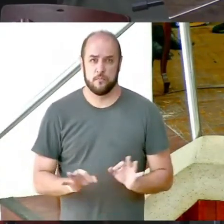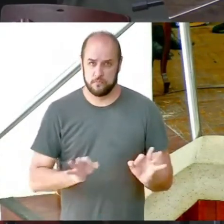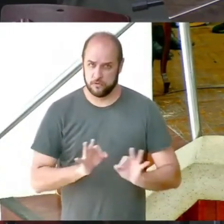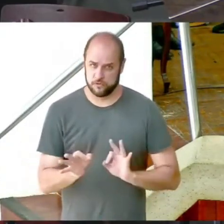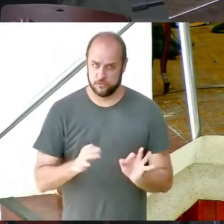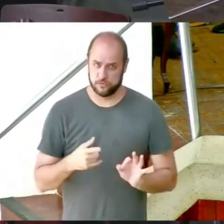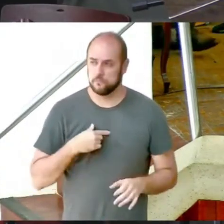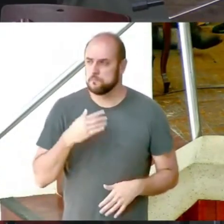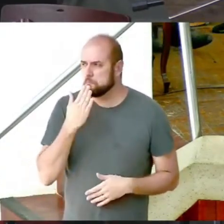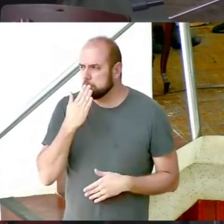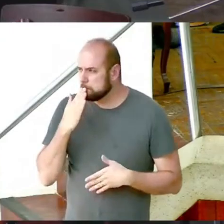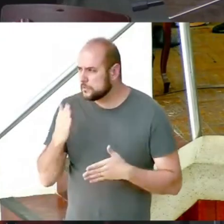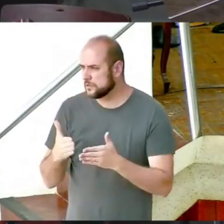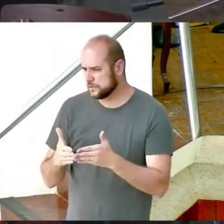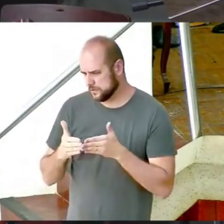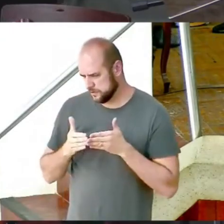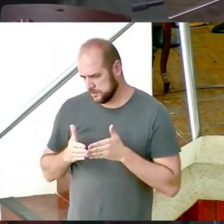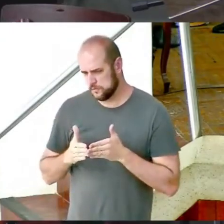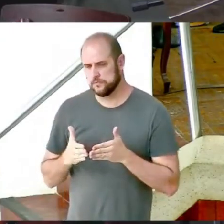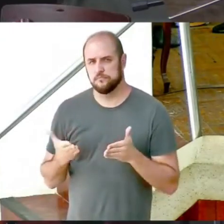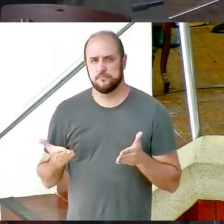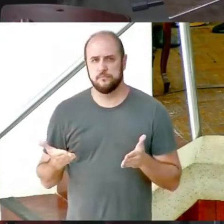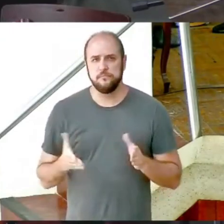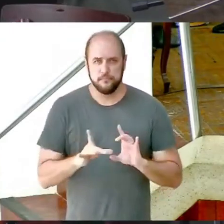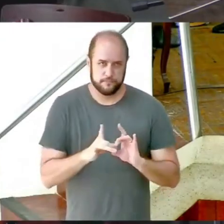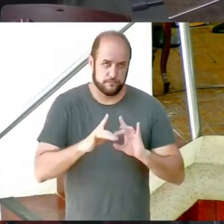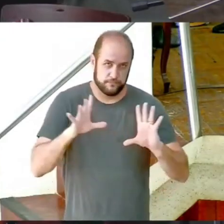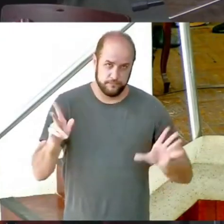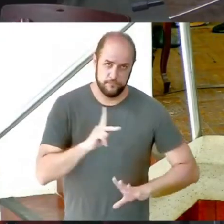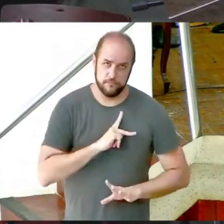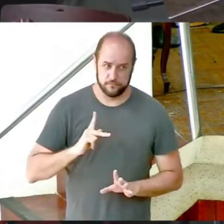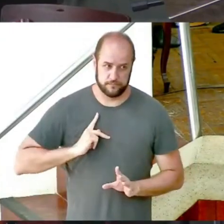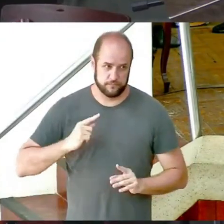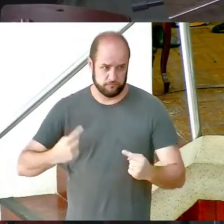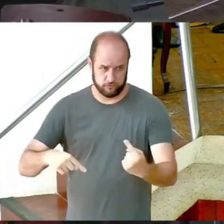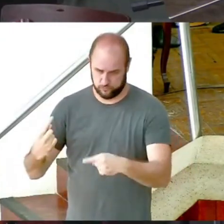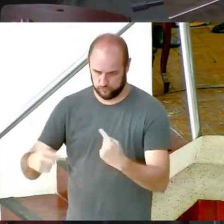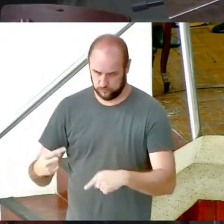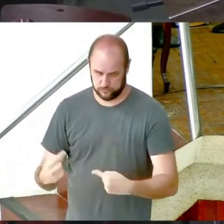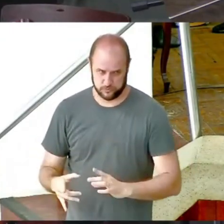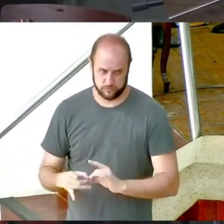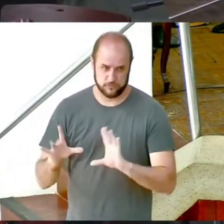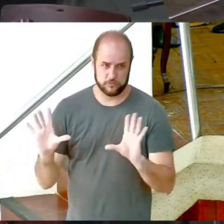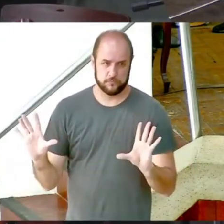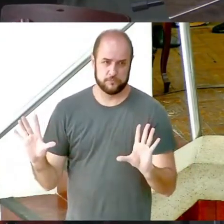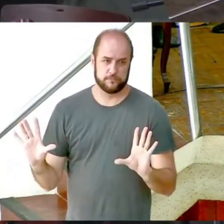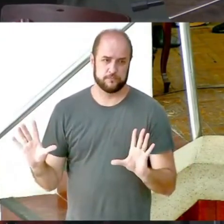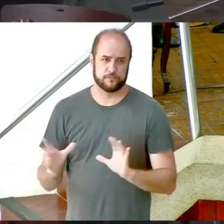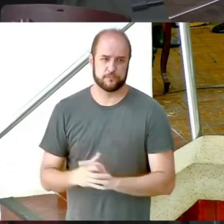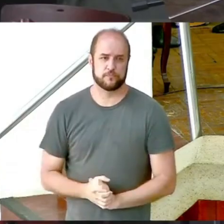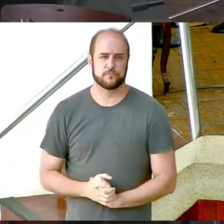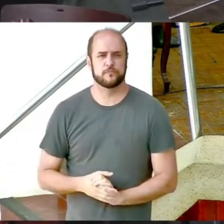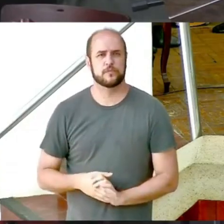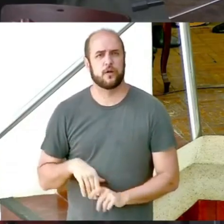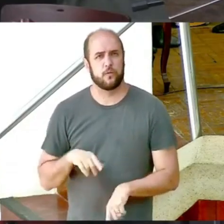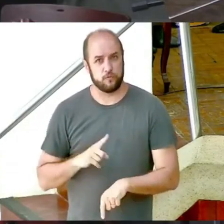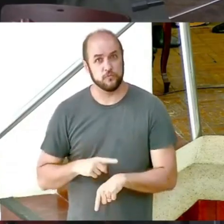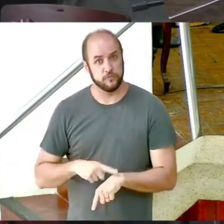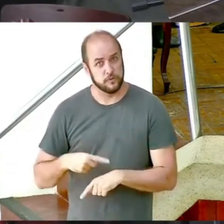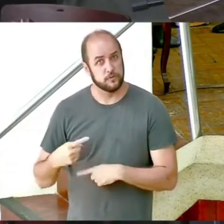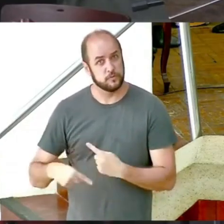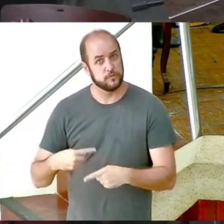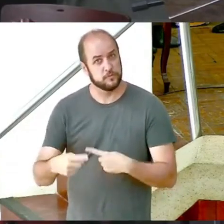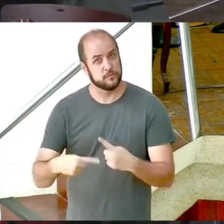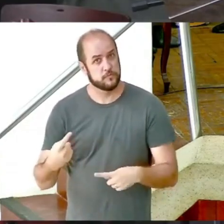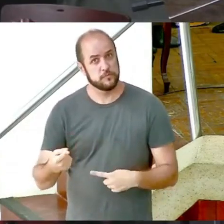licença, como é de praxe, para deixar os presbíteros à vontade. E depois de um tempo, recebia um